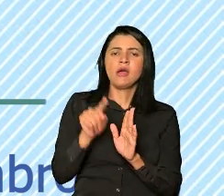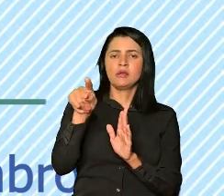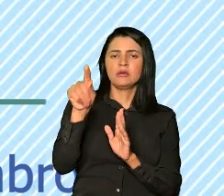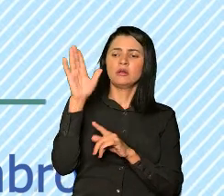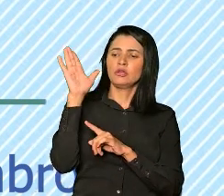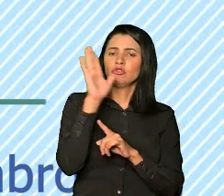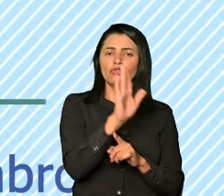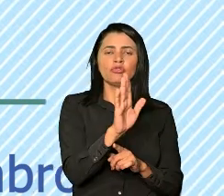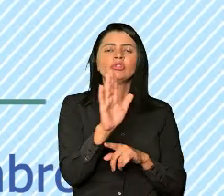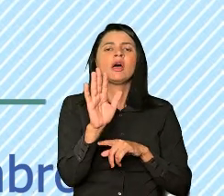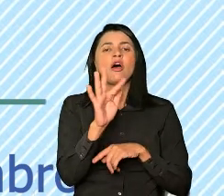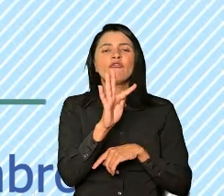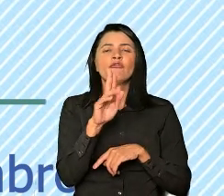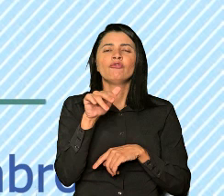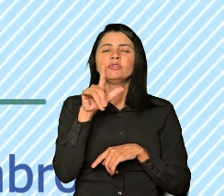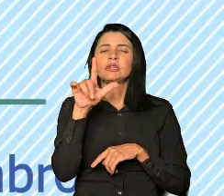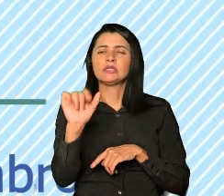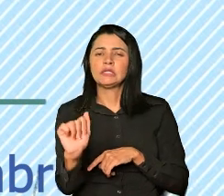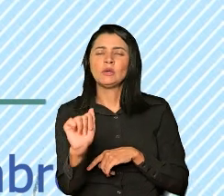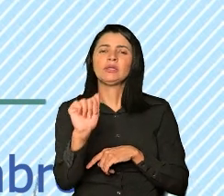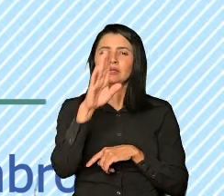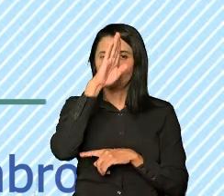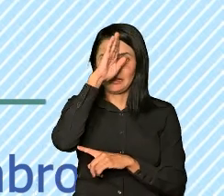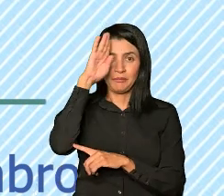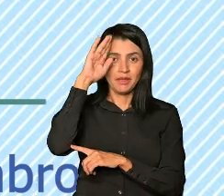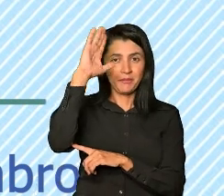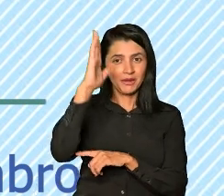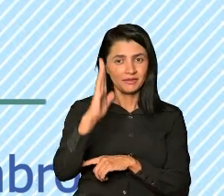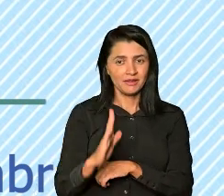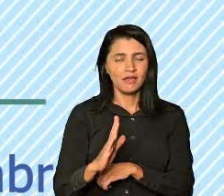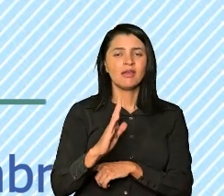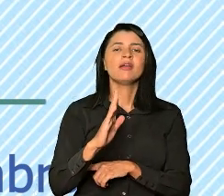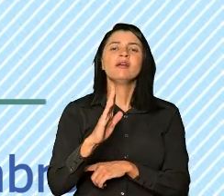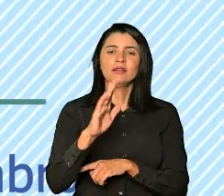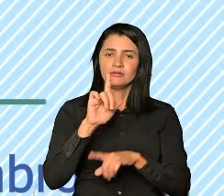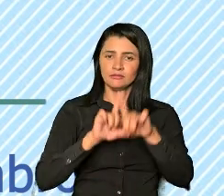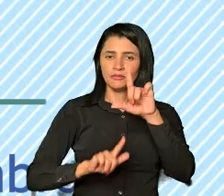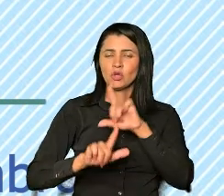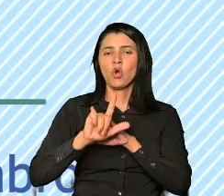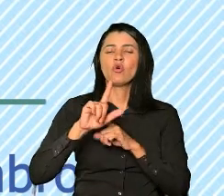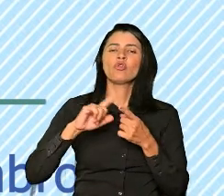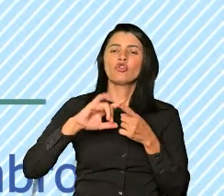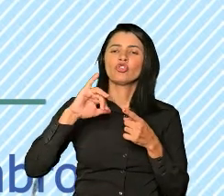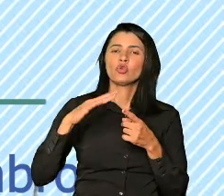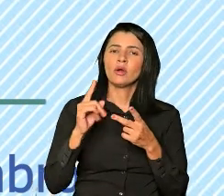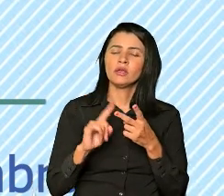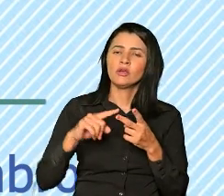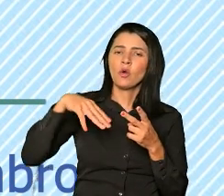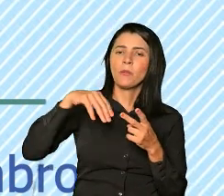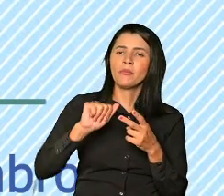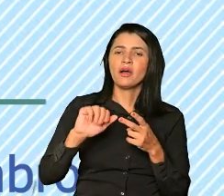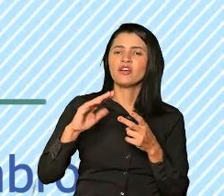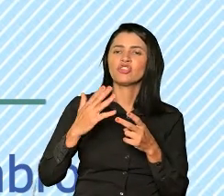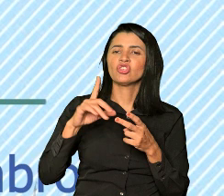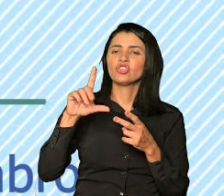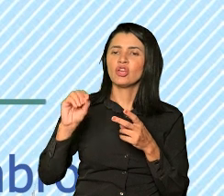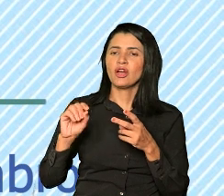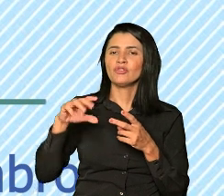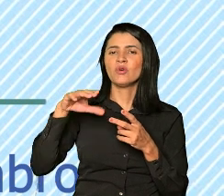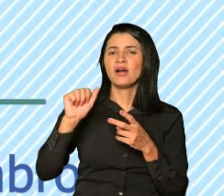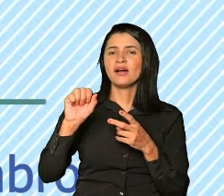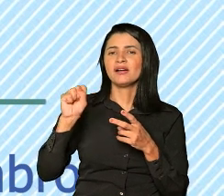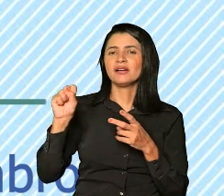fundação da Academia Brasileira de Letras, juntamente com Joaquim Nabuco, com Machado de Assis. O que vai